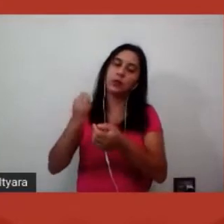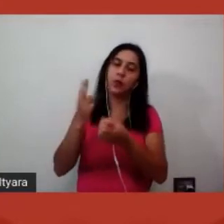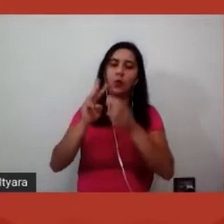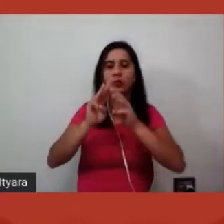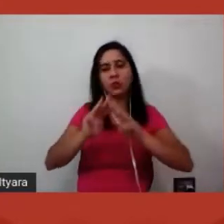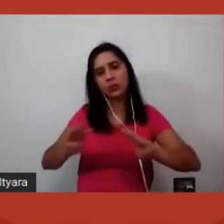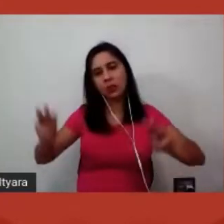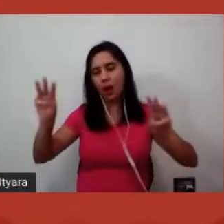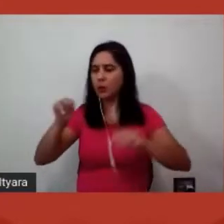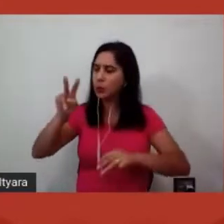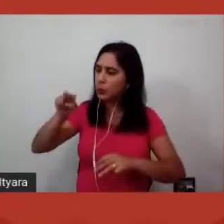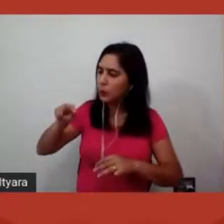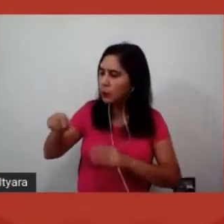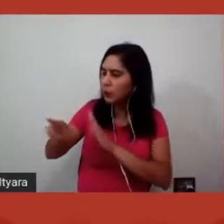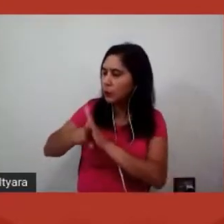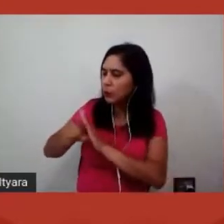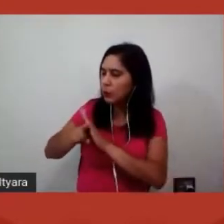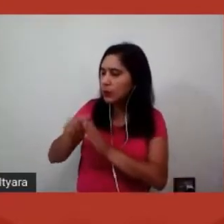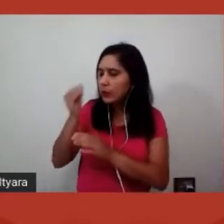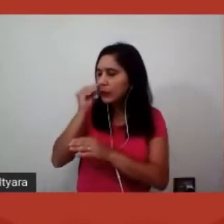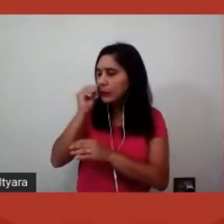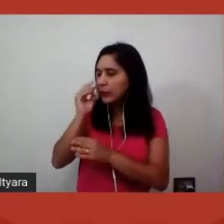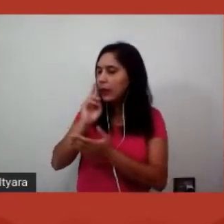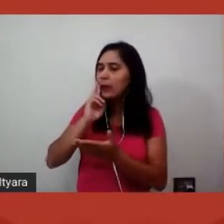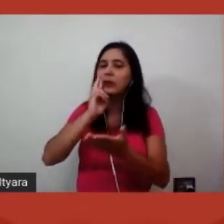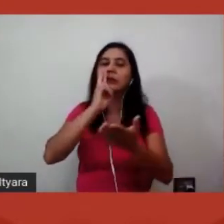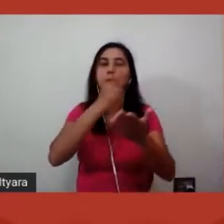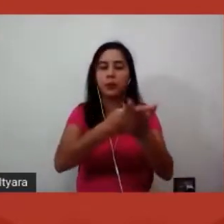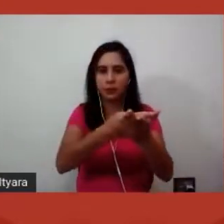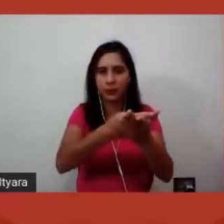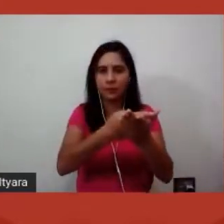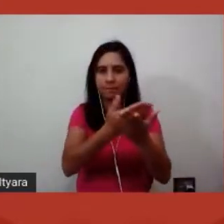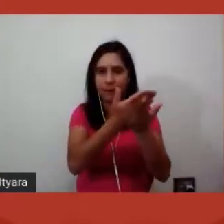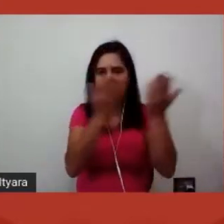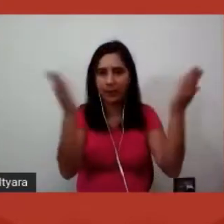né, para tentar responder os questionamentos que estão sendo feitos.